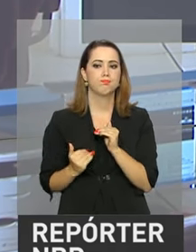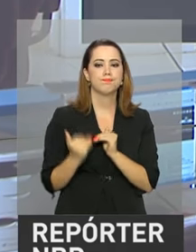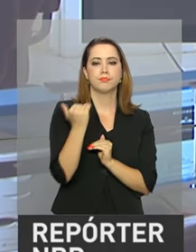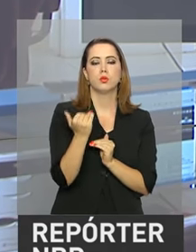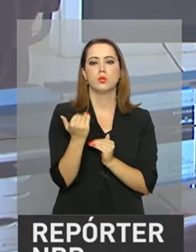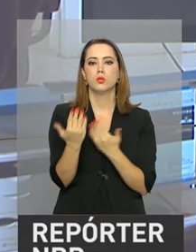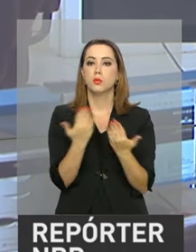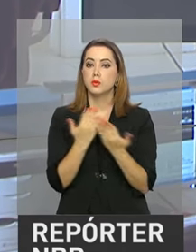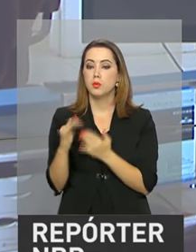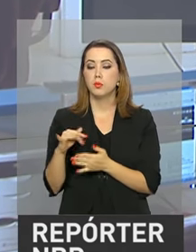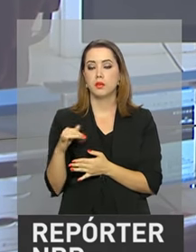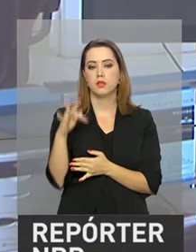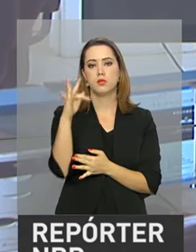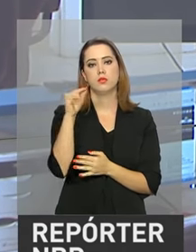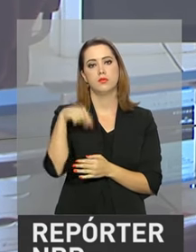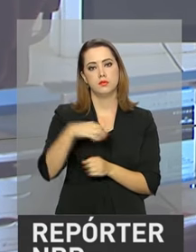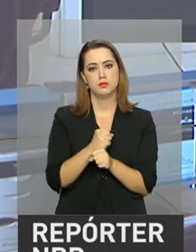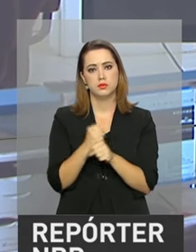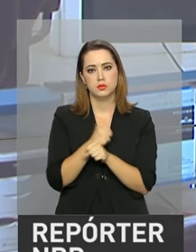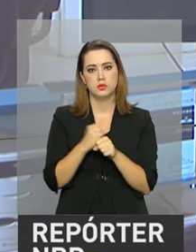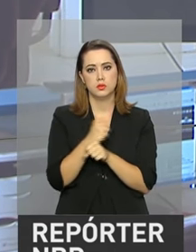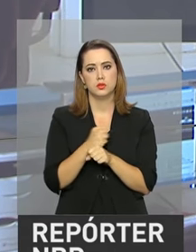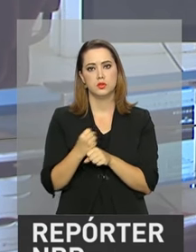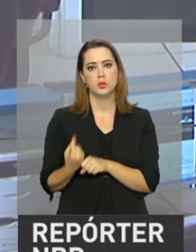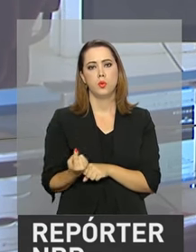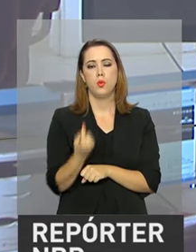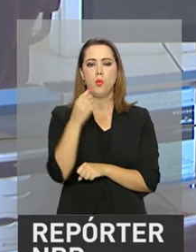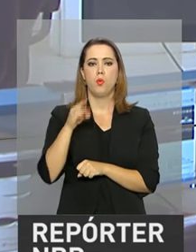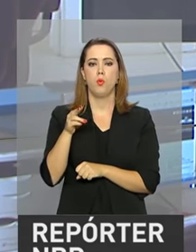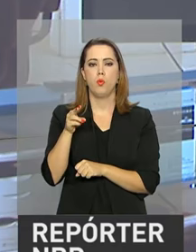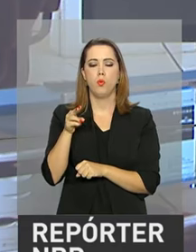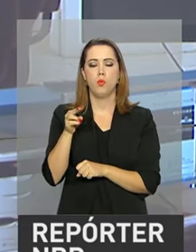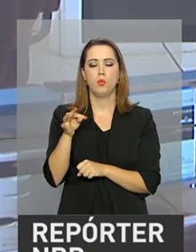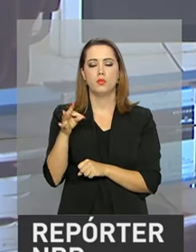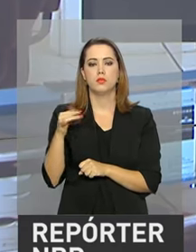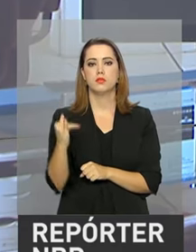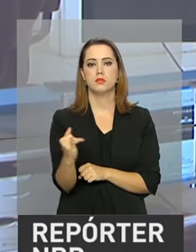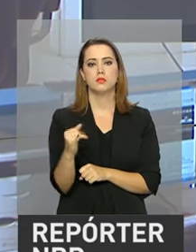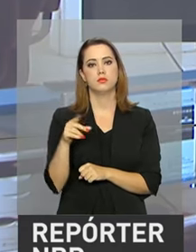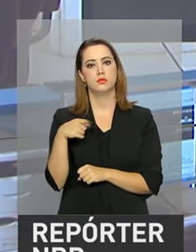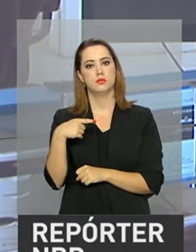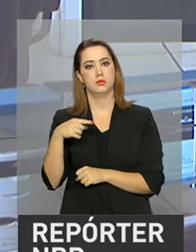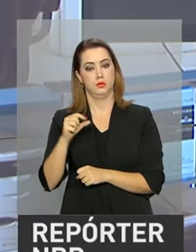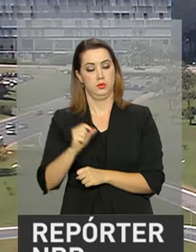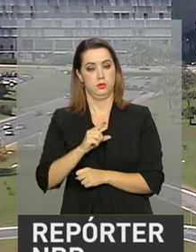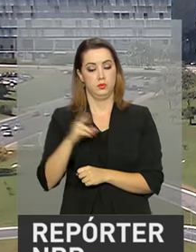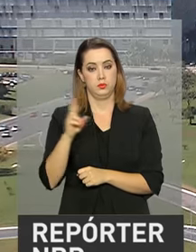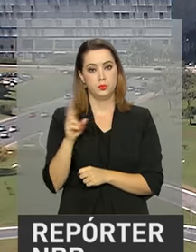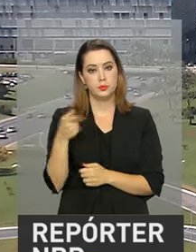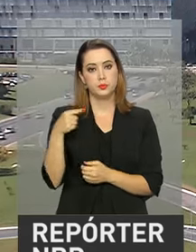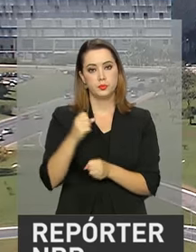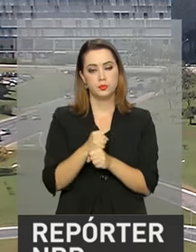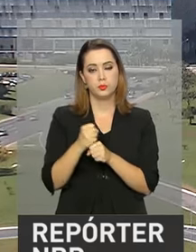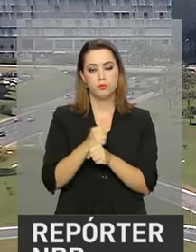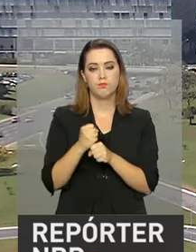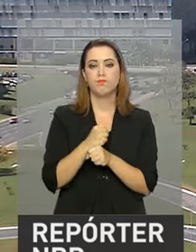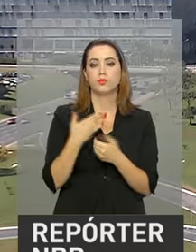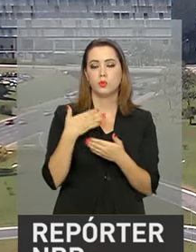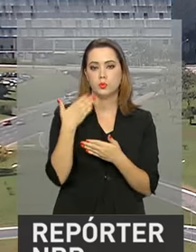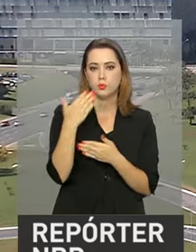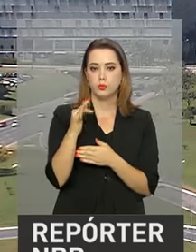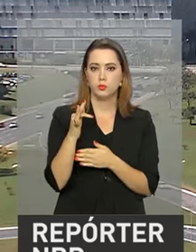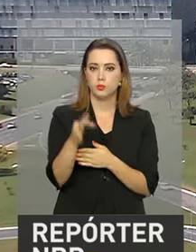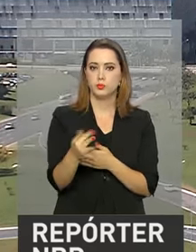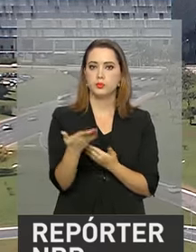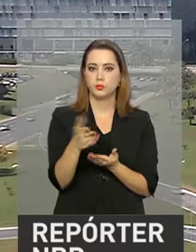ano. O projeto prevê R$ 1,3 trilhão de reais em despesas para o ano que vem. Na proposta